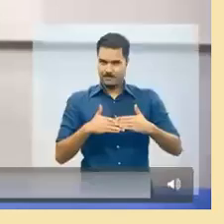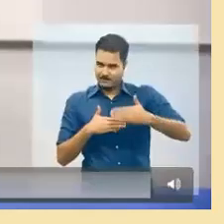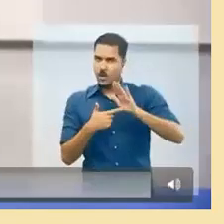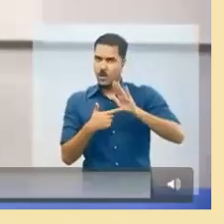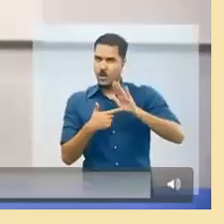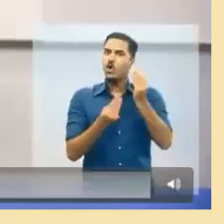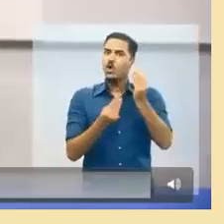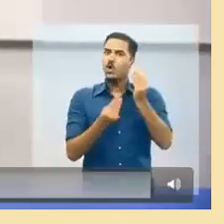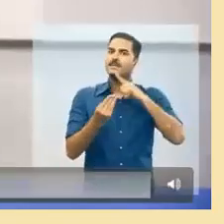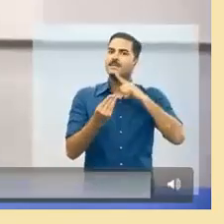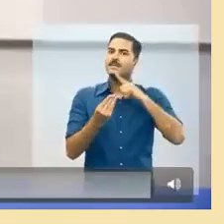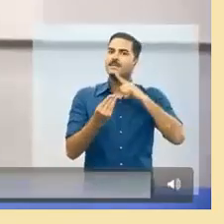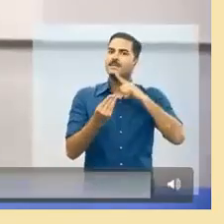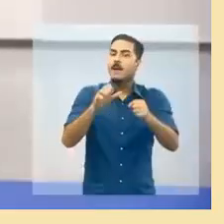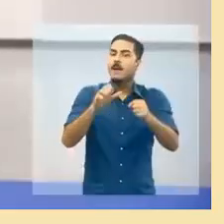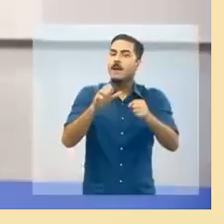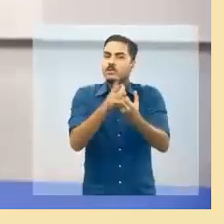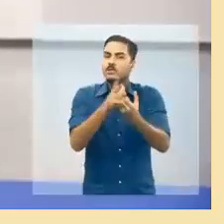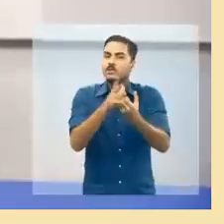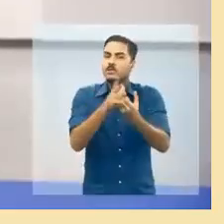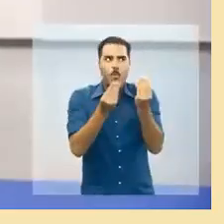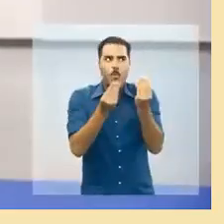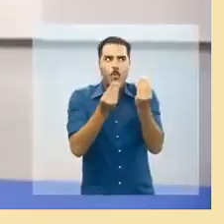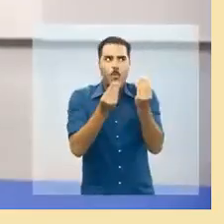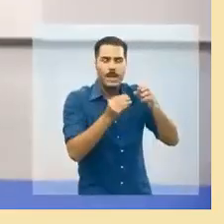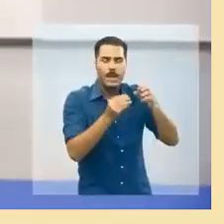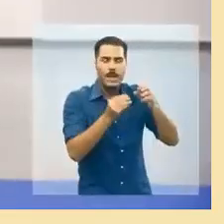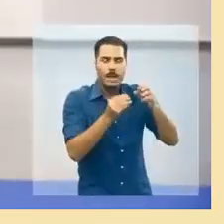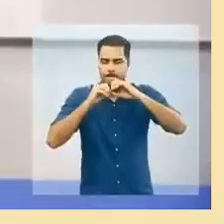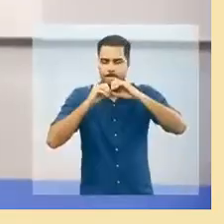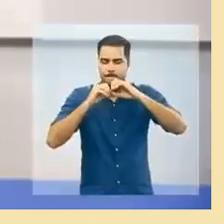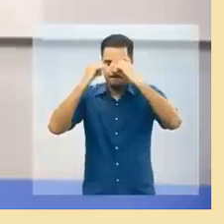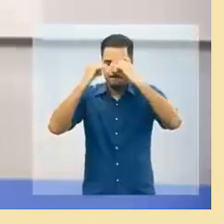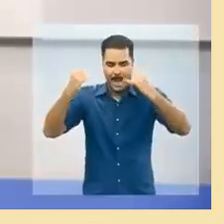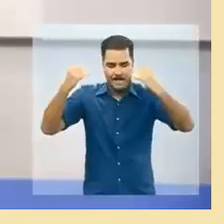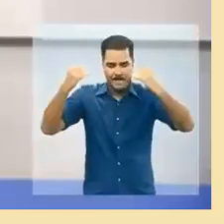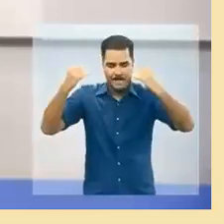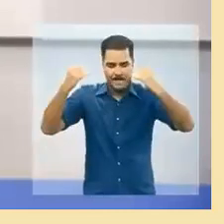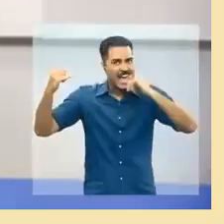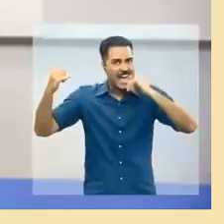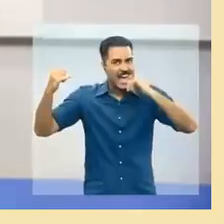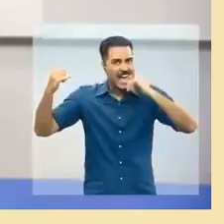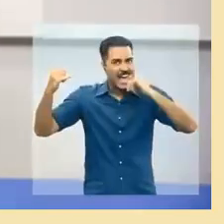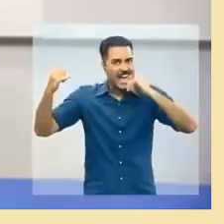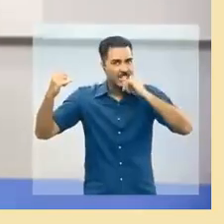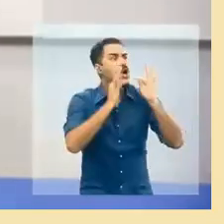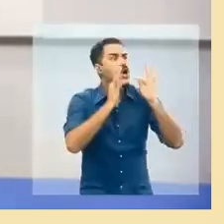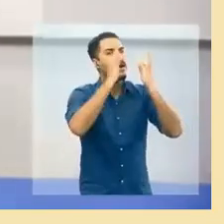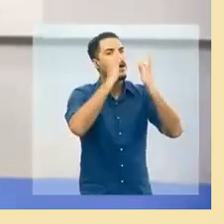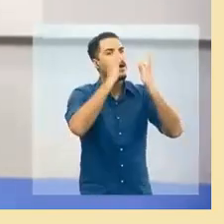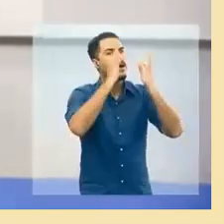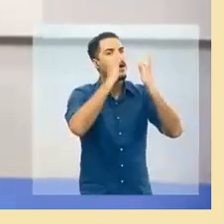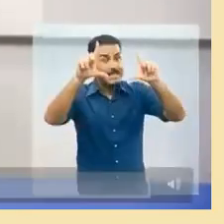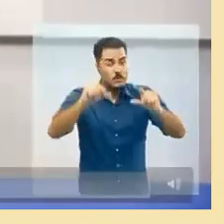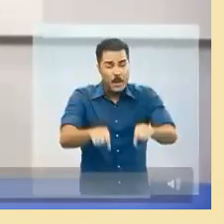Vamos apresentar o complexo sistema de Agora tá com som. energia e também os avanços tecnológicos que permitem a